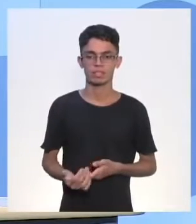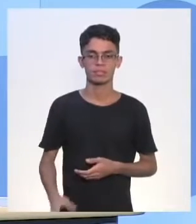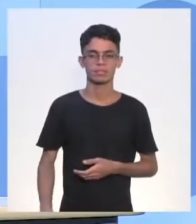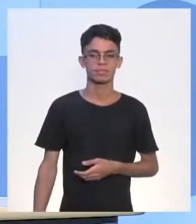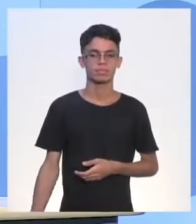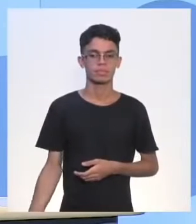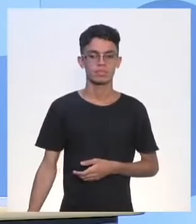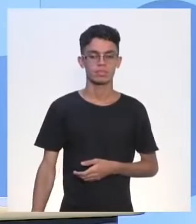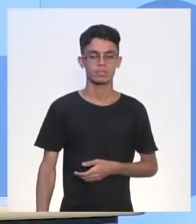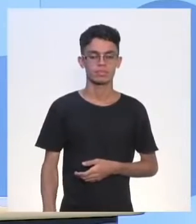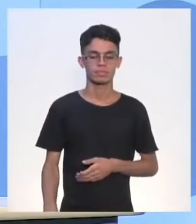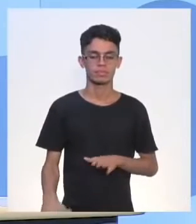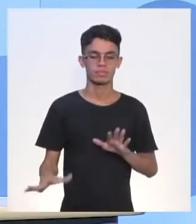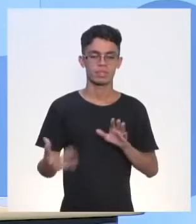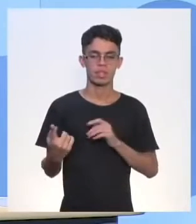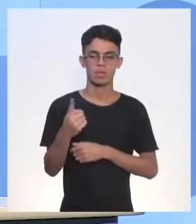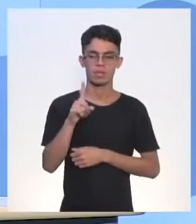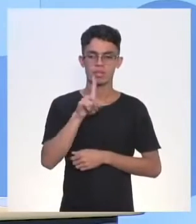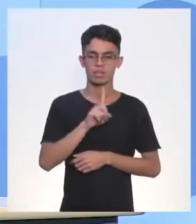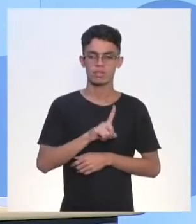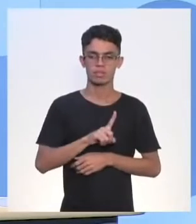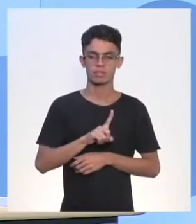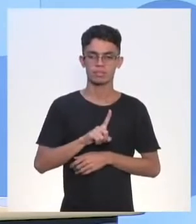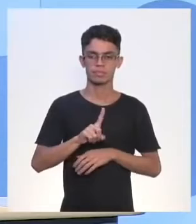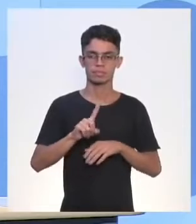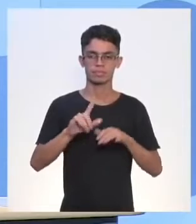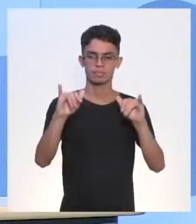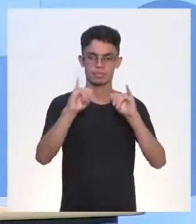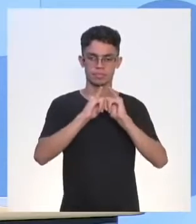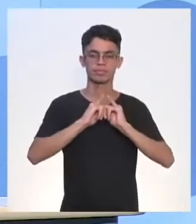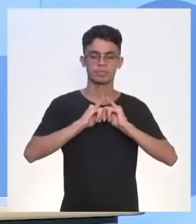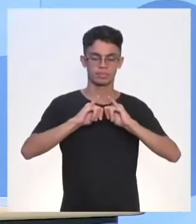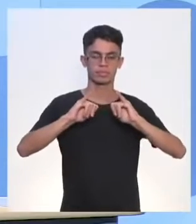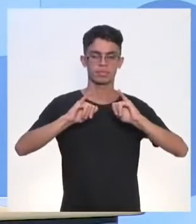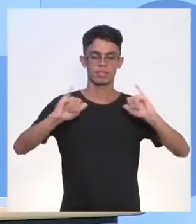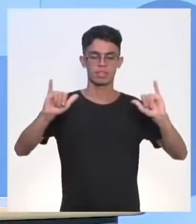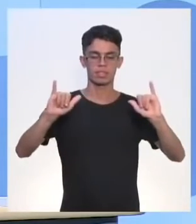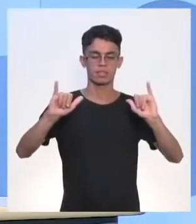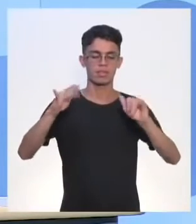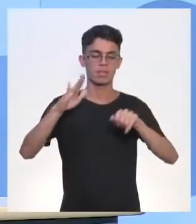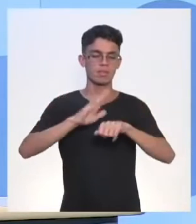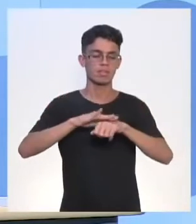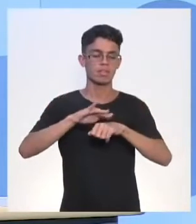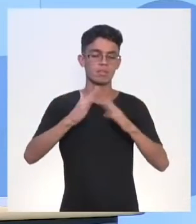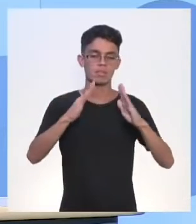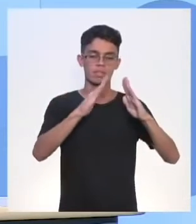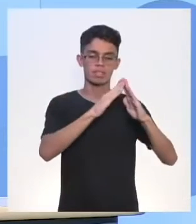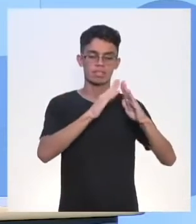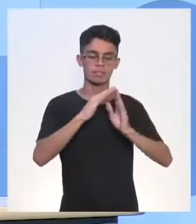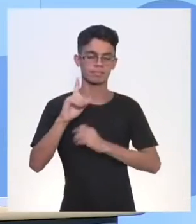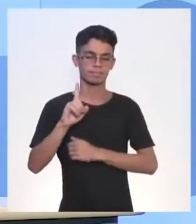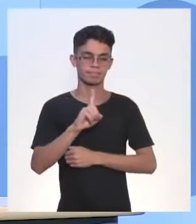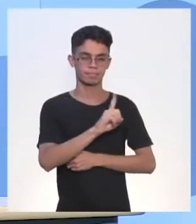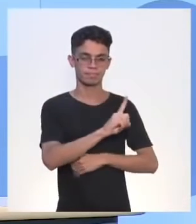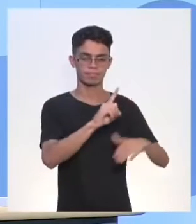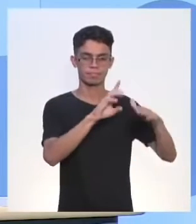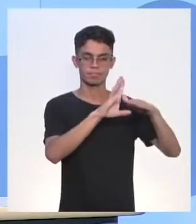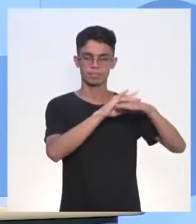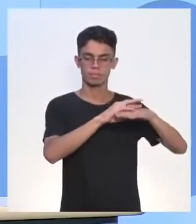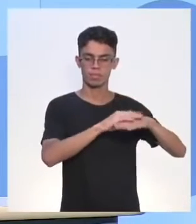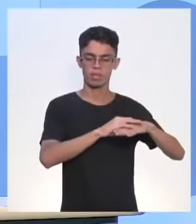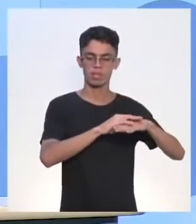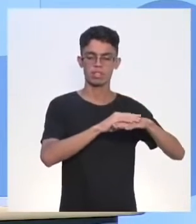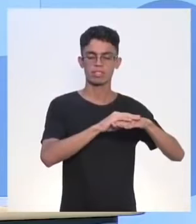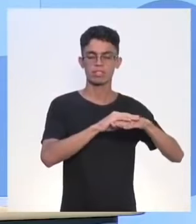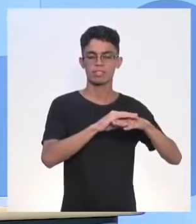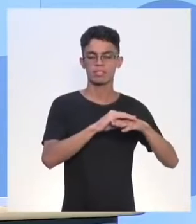que simbolizasse nessa proclamação da República, e ele o fez e voltou para casa, porque ele estava acamado, ele estava doente. Então não